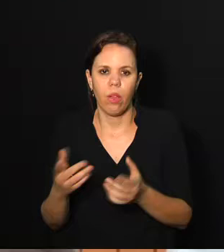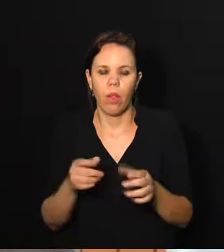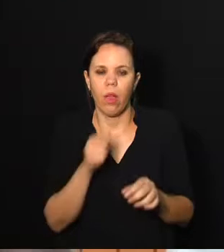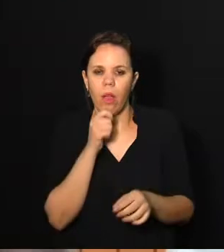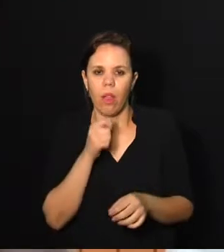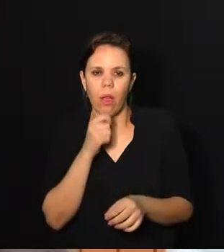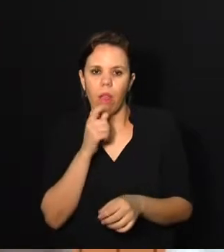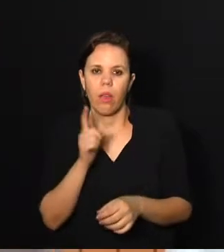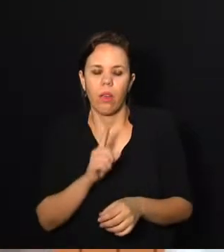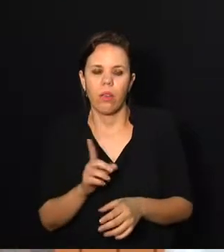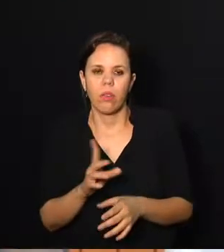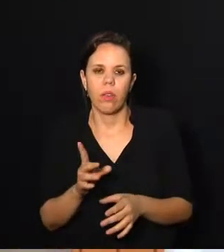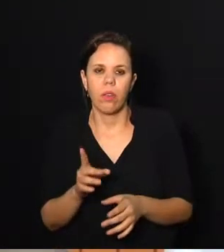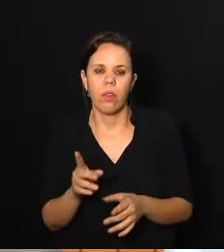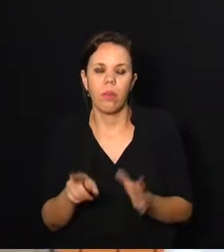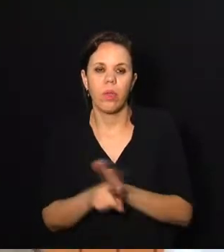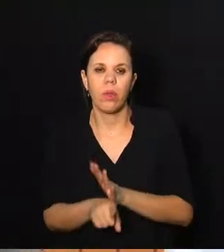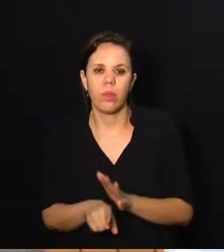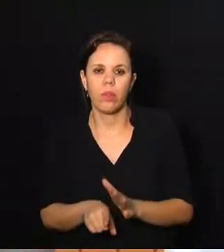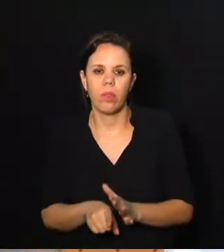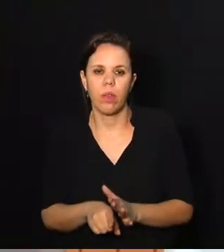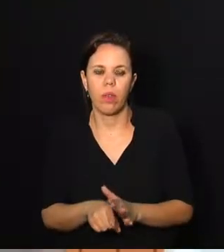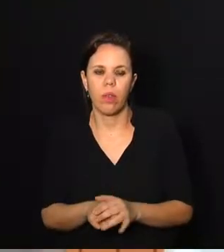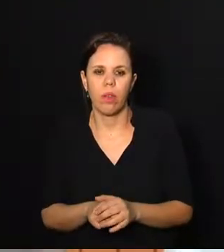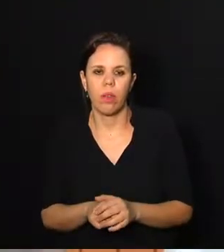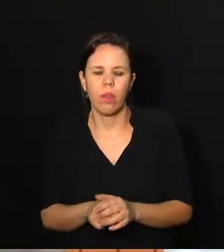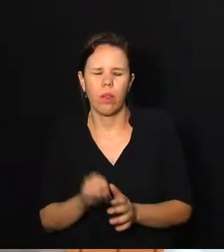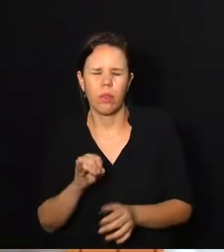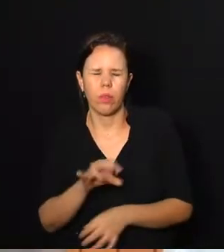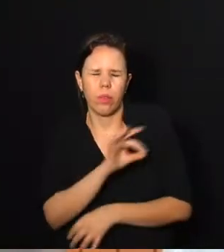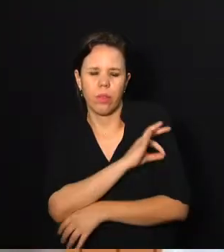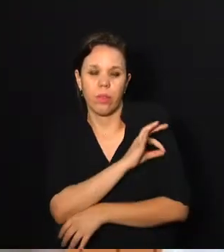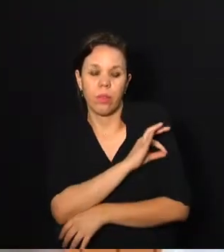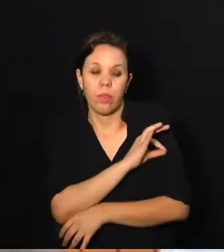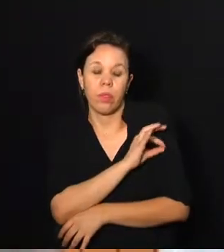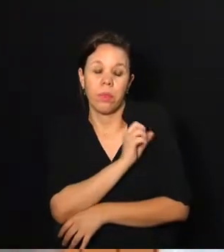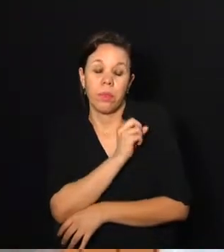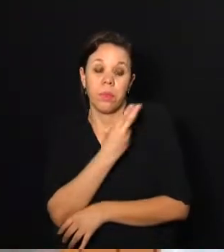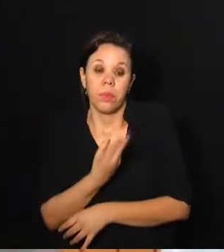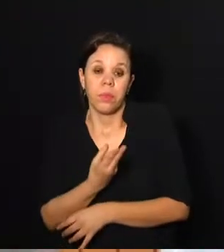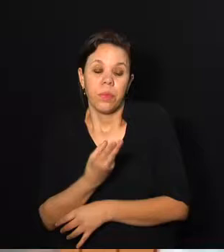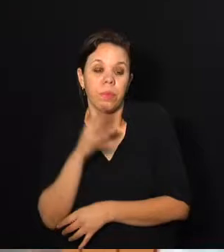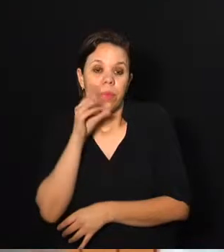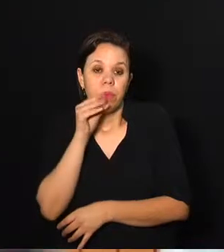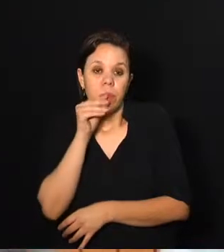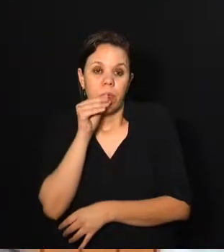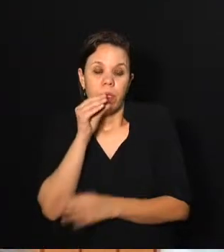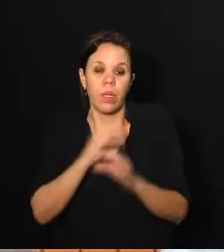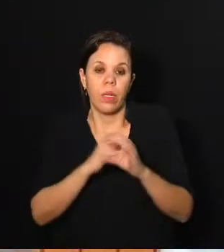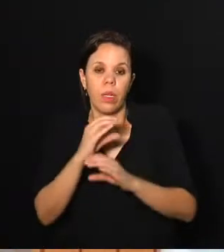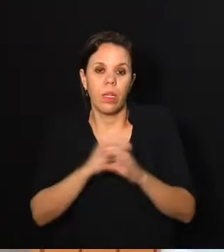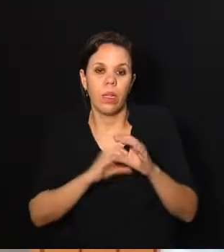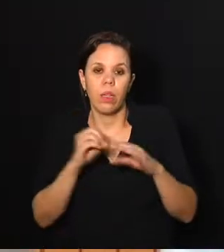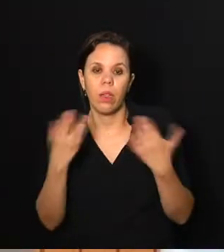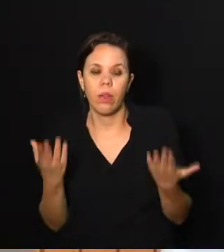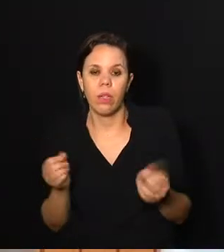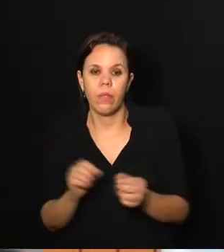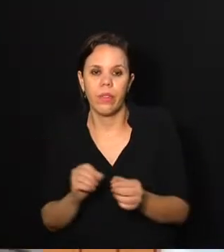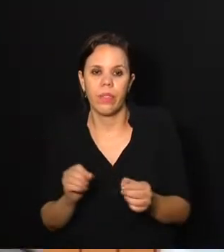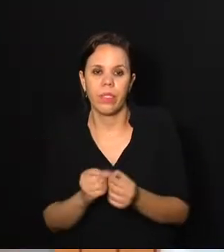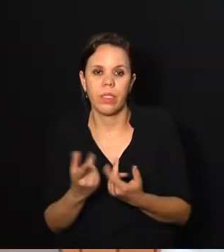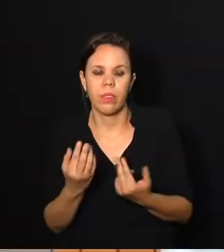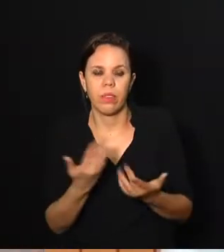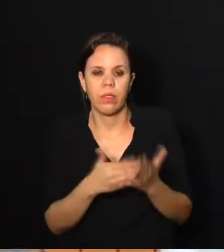definido ainda? E mais uma pergunta, se vai ser o poder público municipal, com funcionários concursados, ou ele vai fazer como